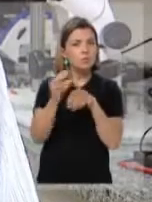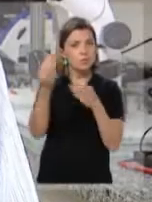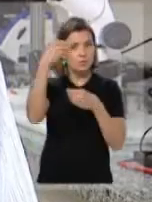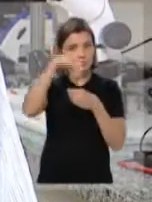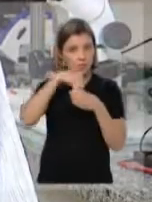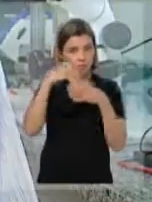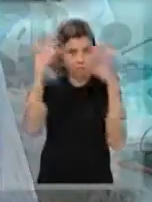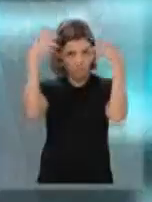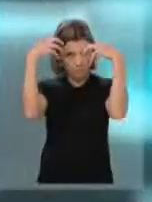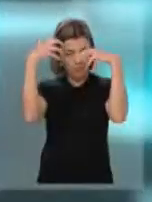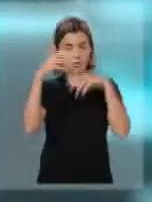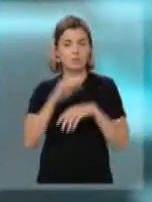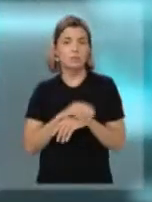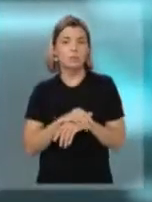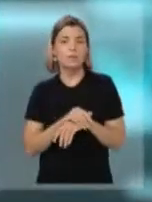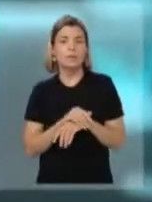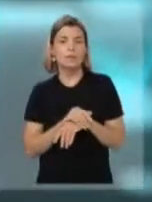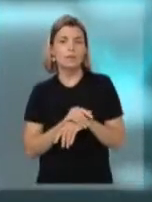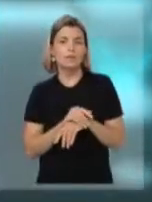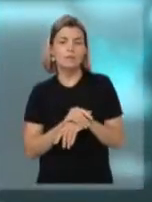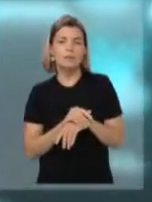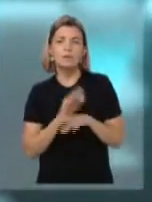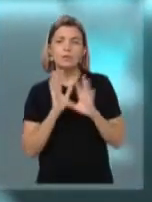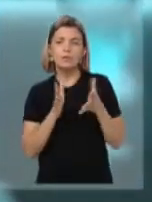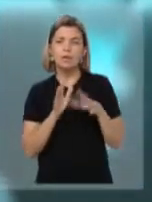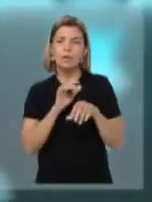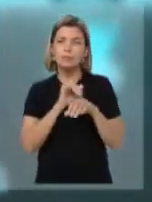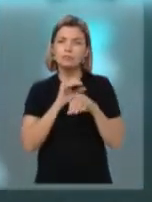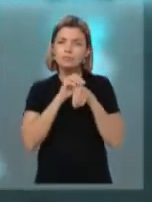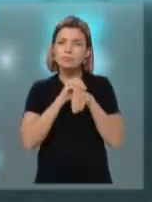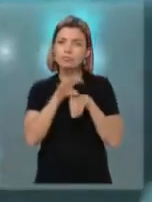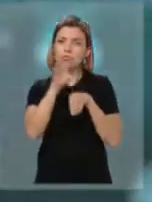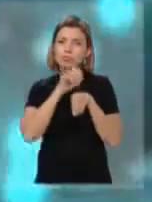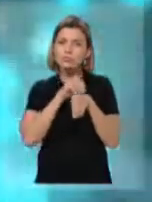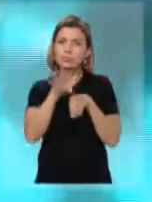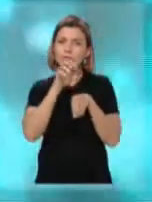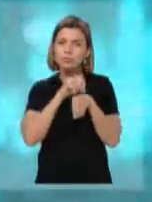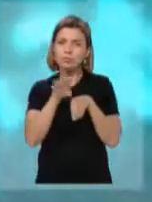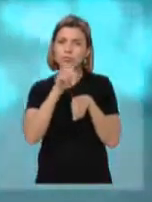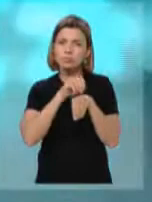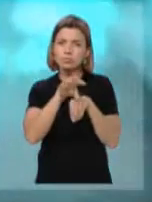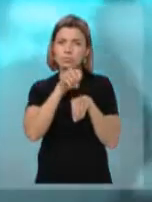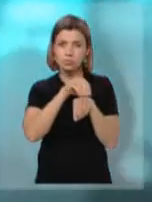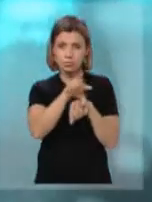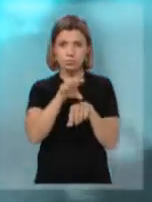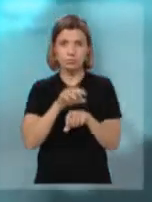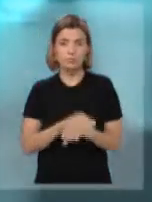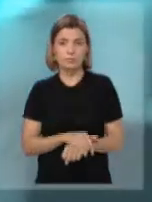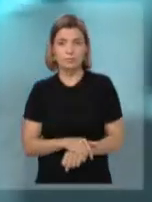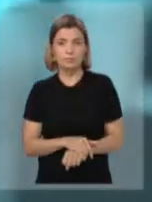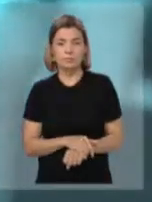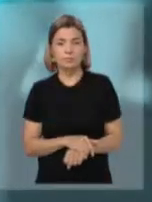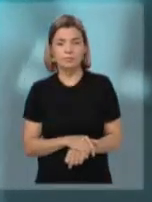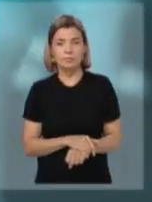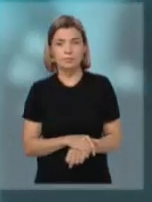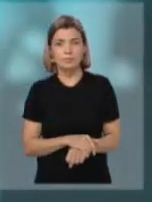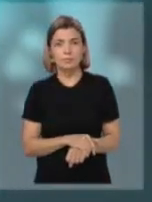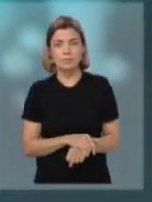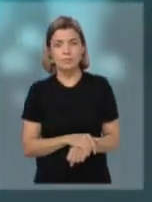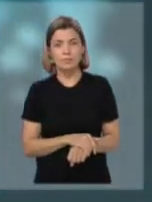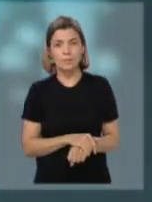no sistema nervoso central. Os neurônios transmitem informações por meio de impulsos nervosos, potencial de ação.